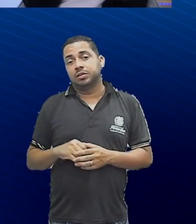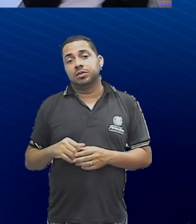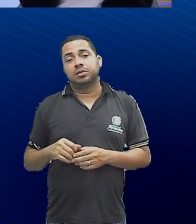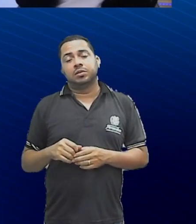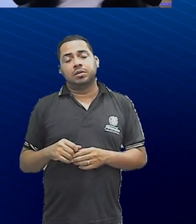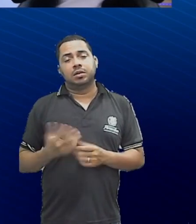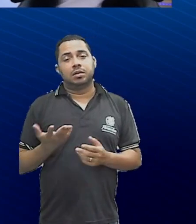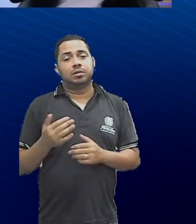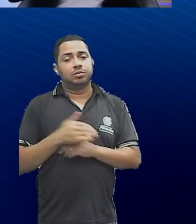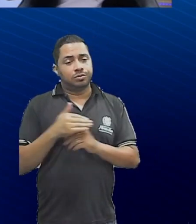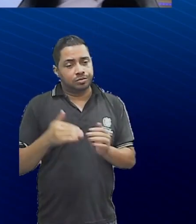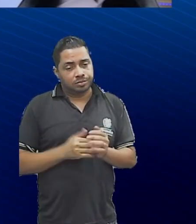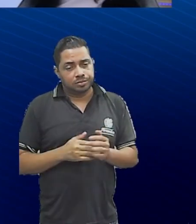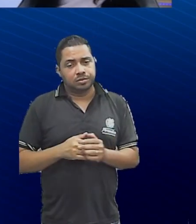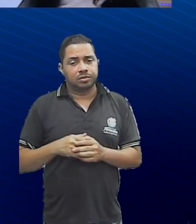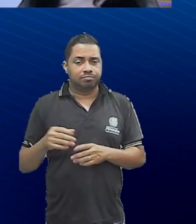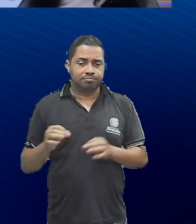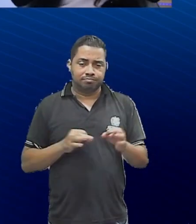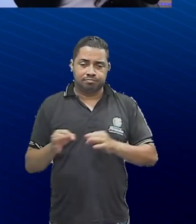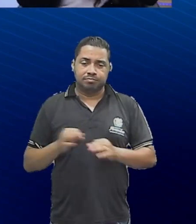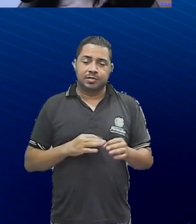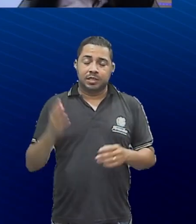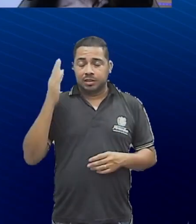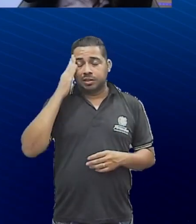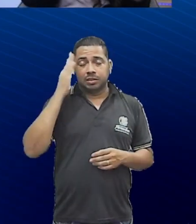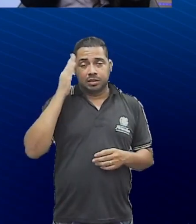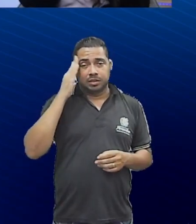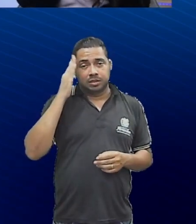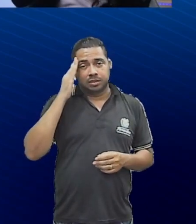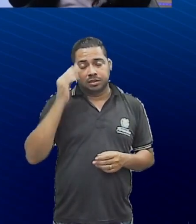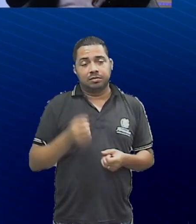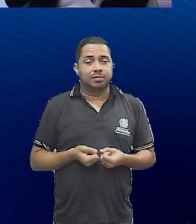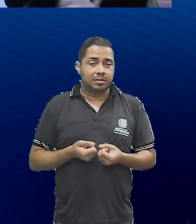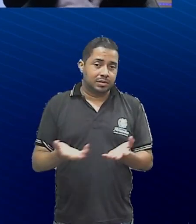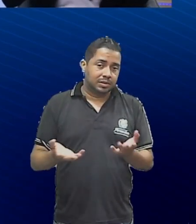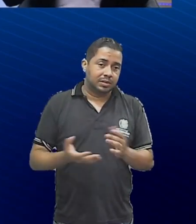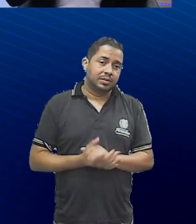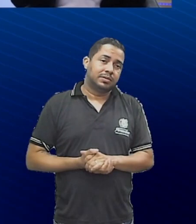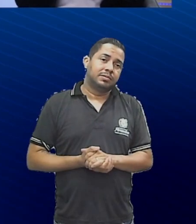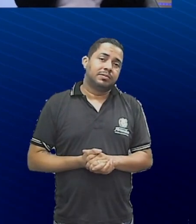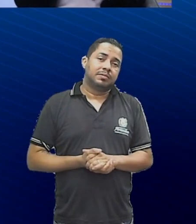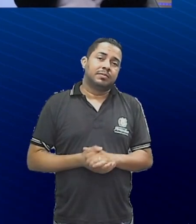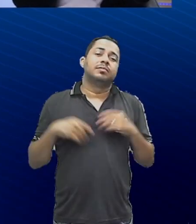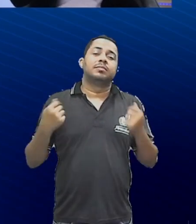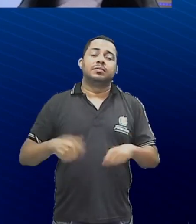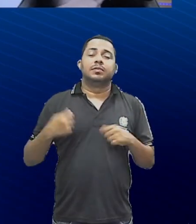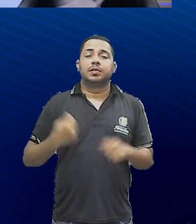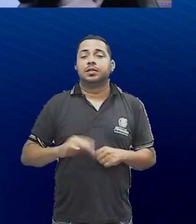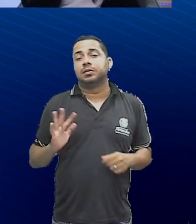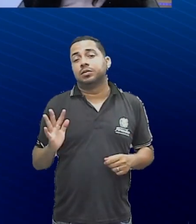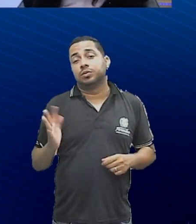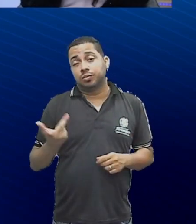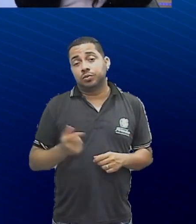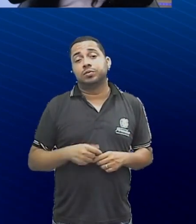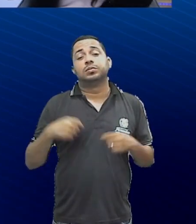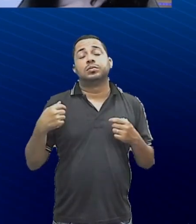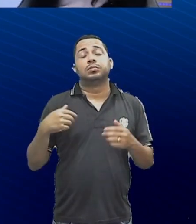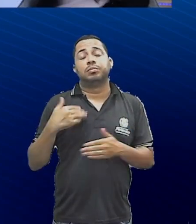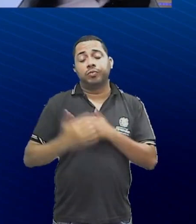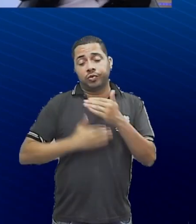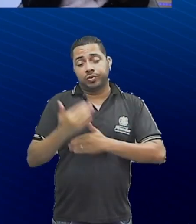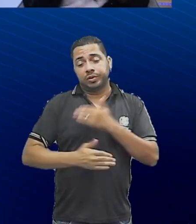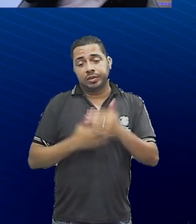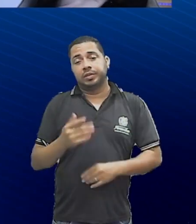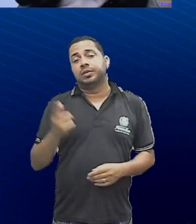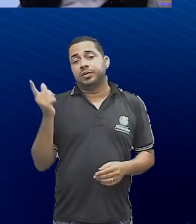bem, funcionando, todos entendendo as suas entregas, né? Precisa que todos os processos funcionem